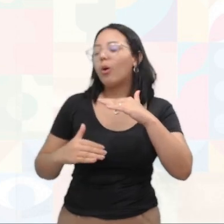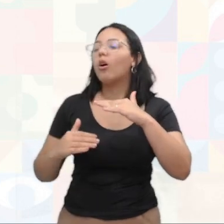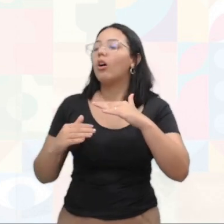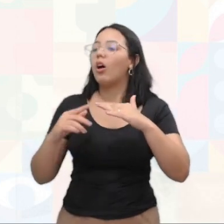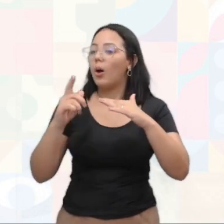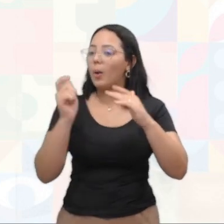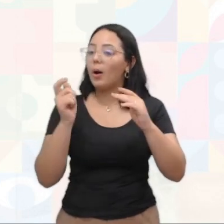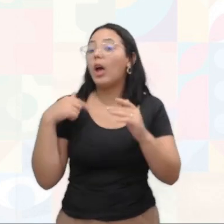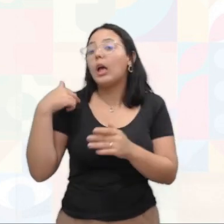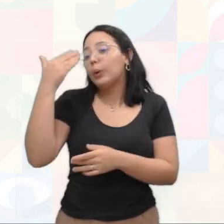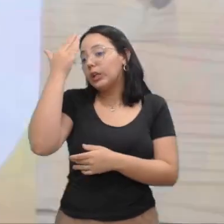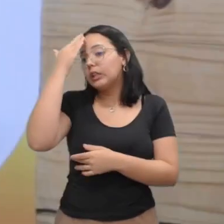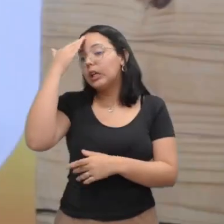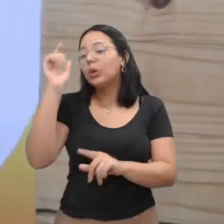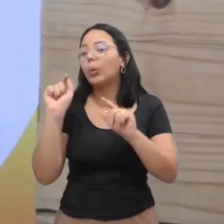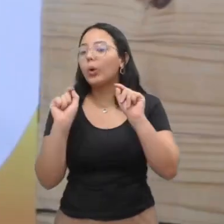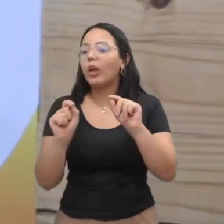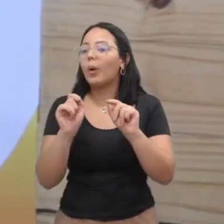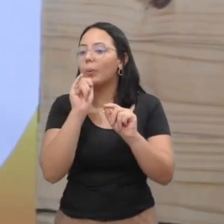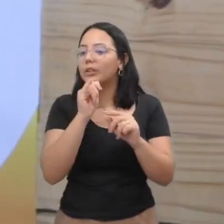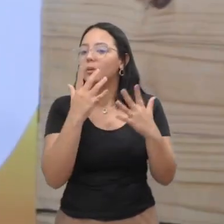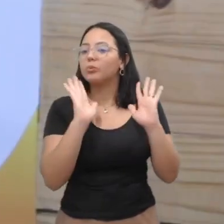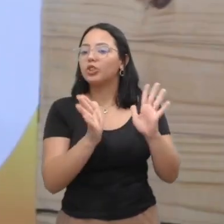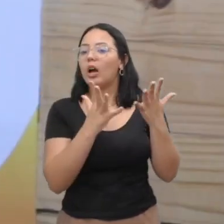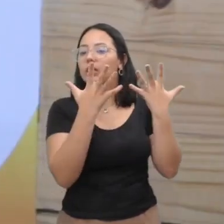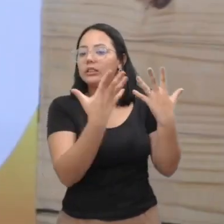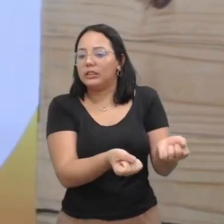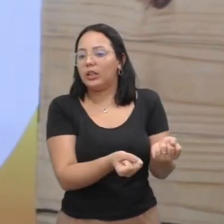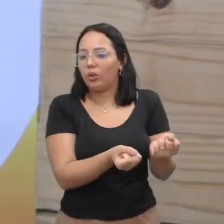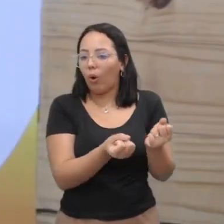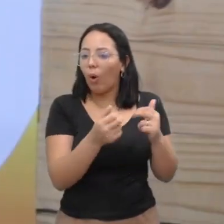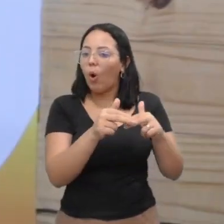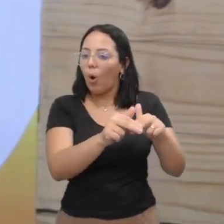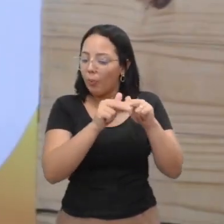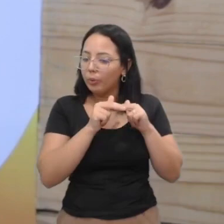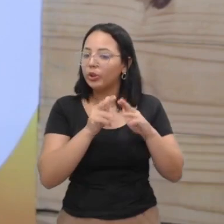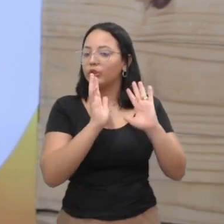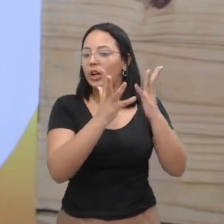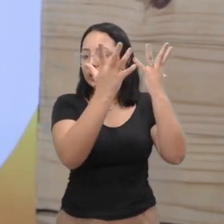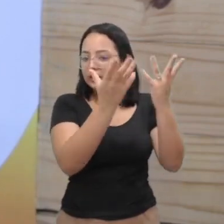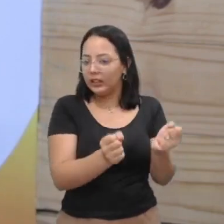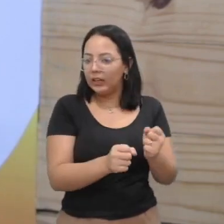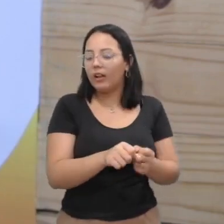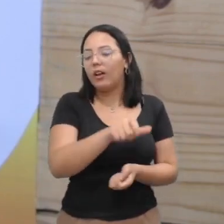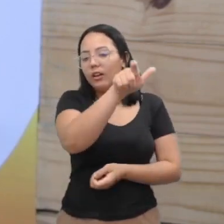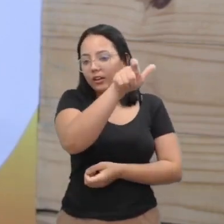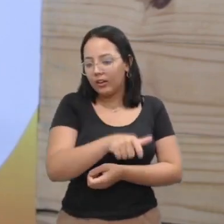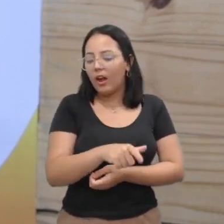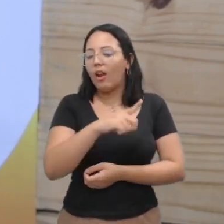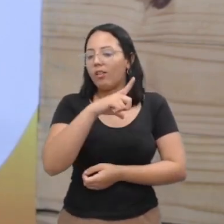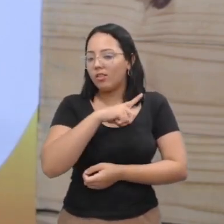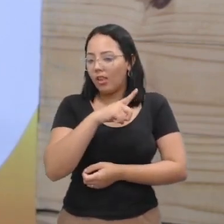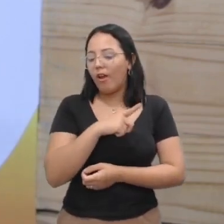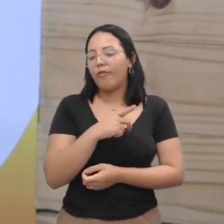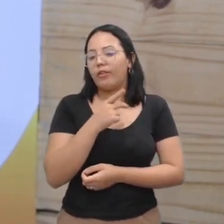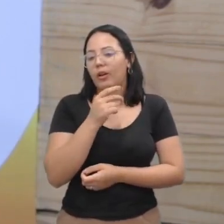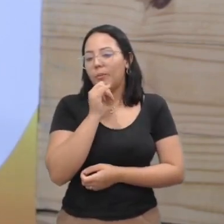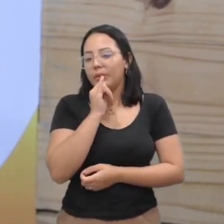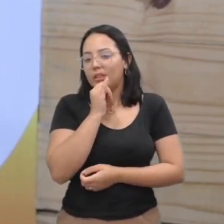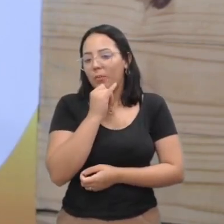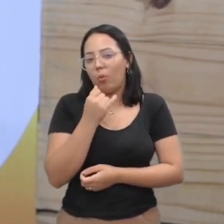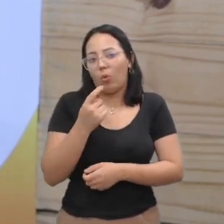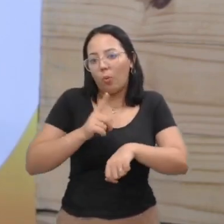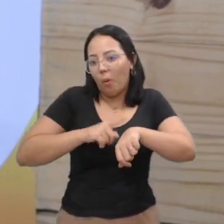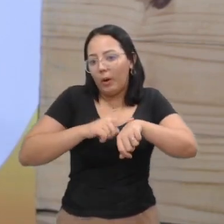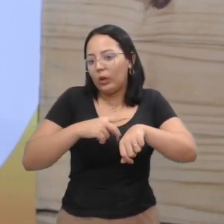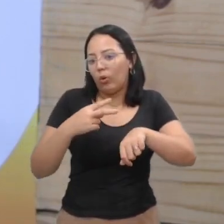gente dá a entender que foi um consentimento implícito fornecido. Então, pressupõe que ela teve condições de dizer, ela não teve condições naquele